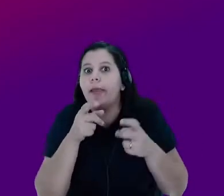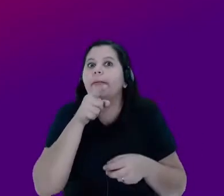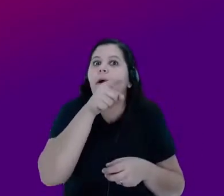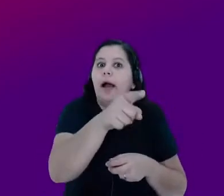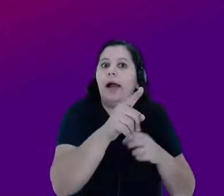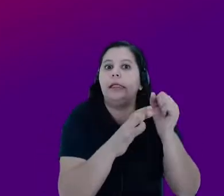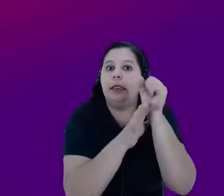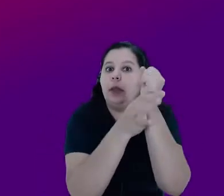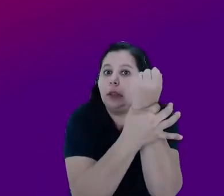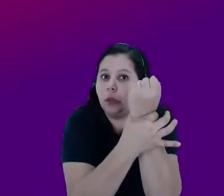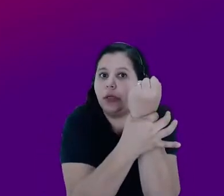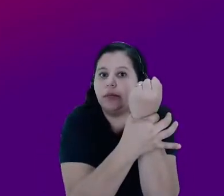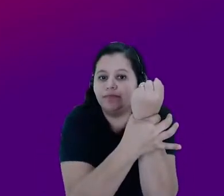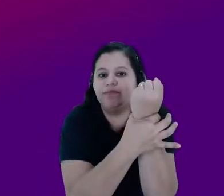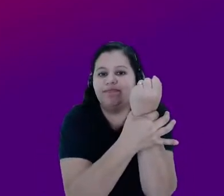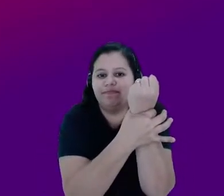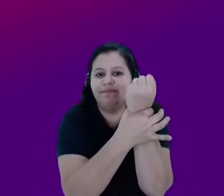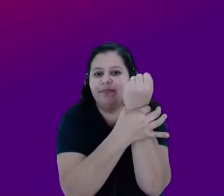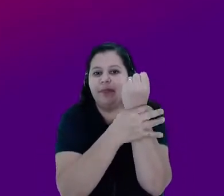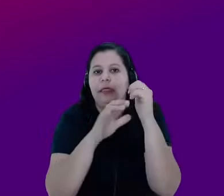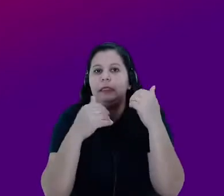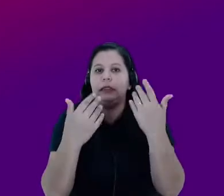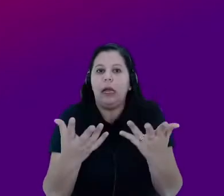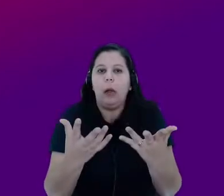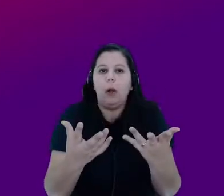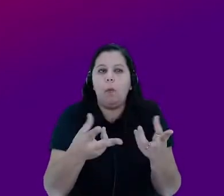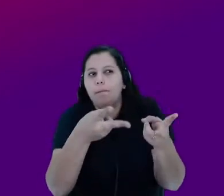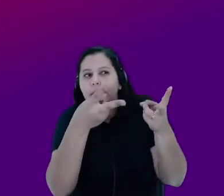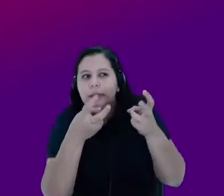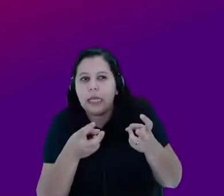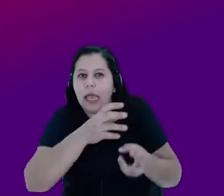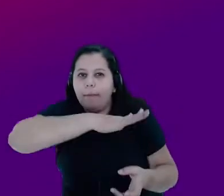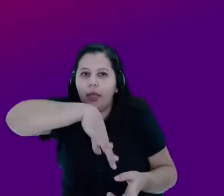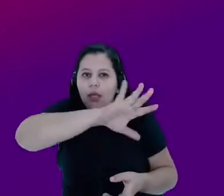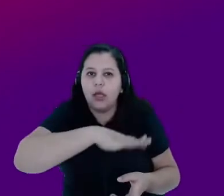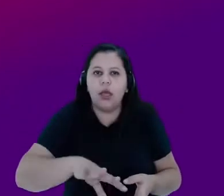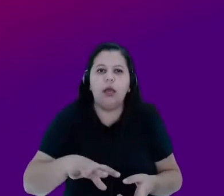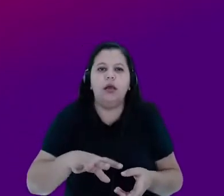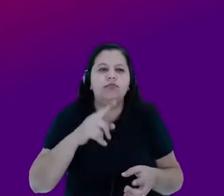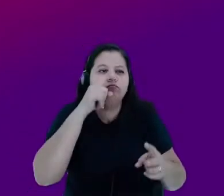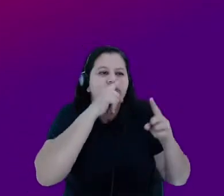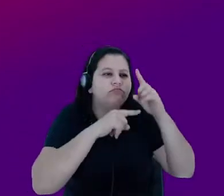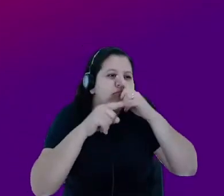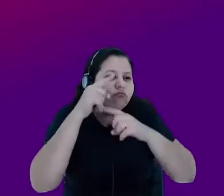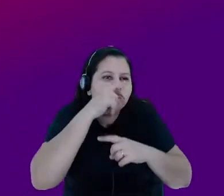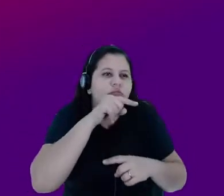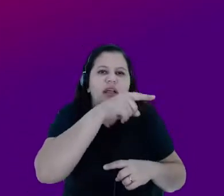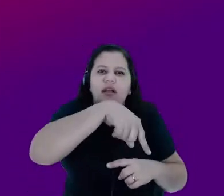eles ainda sentem essa fragilidade no setor, tá? De ser engessado e tudo mais.